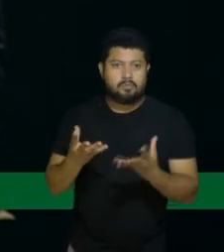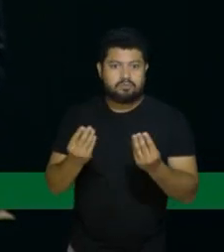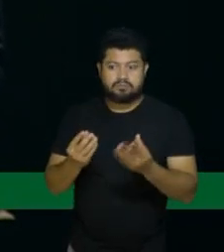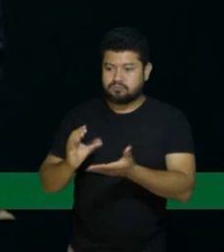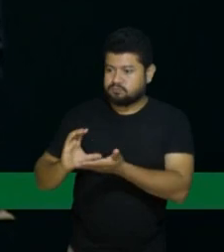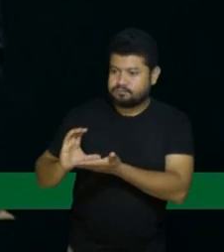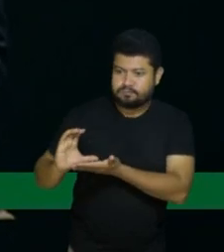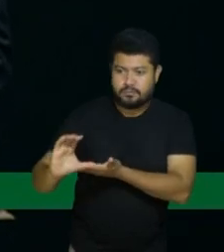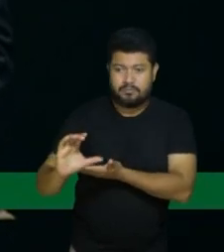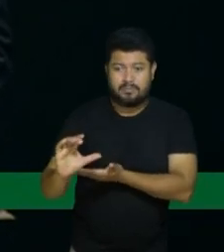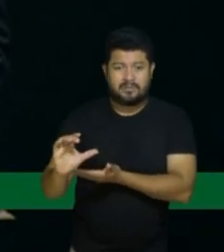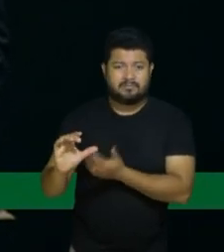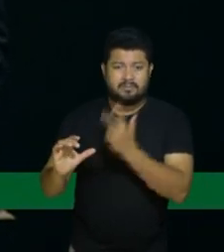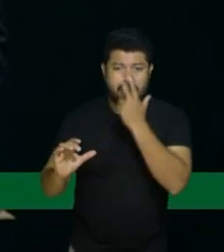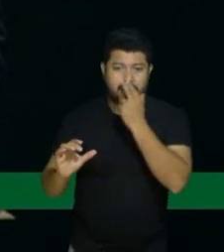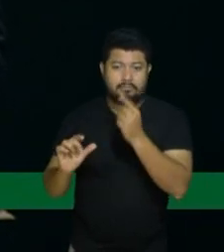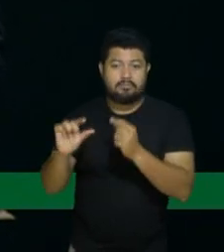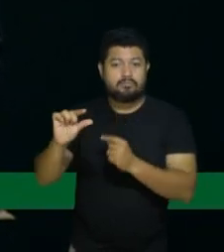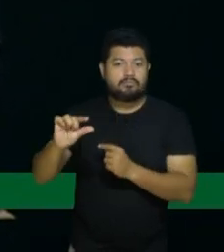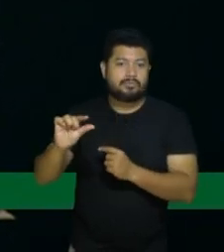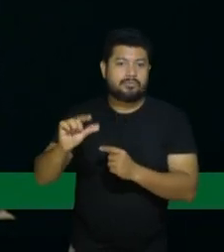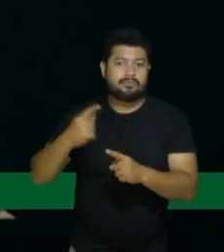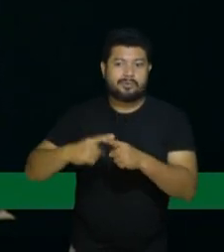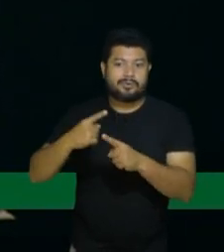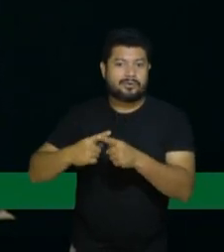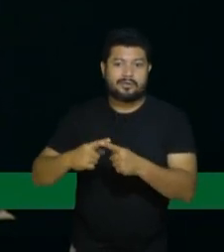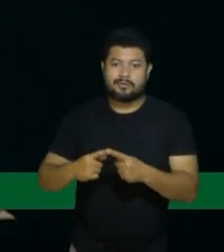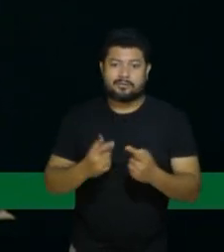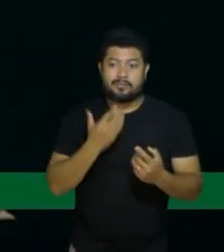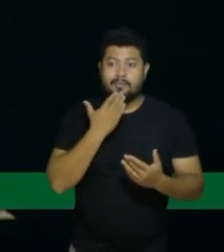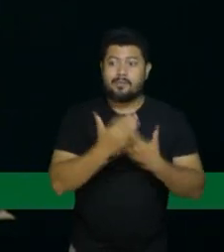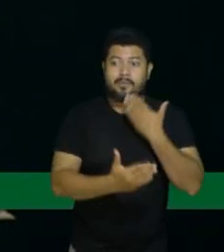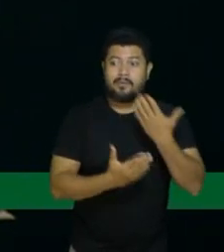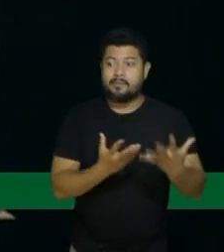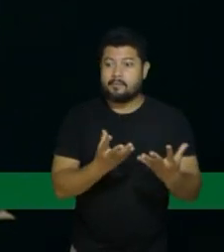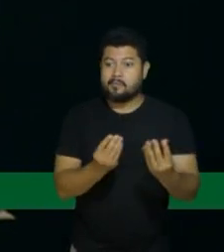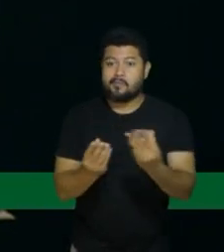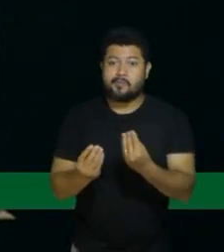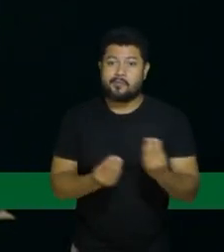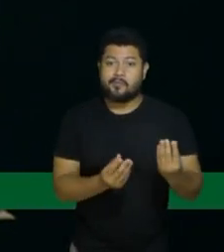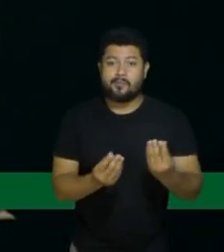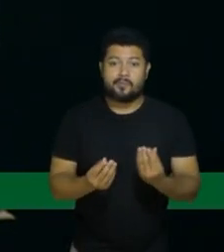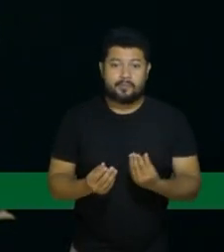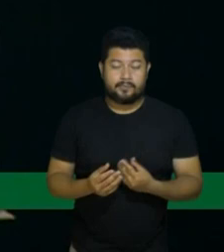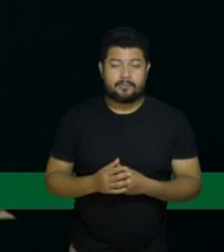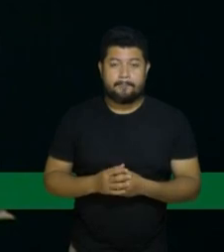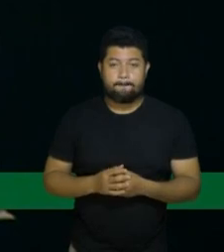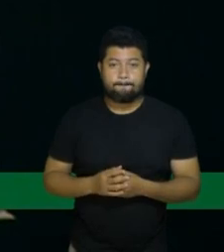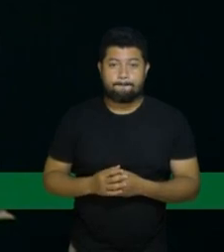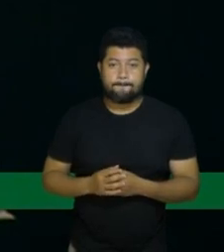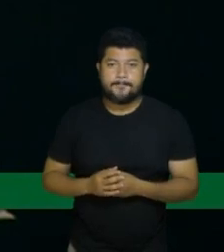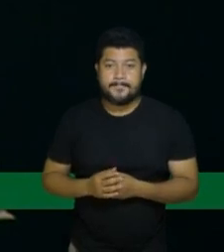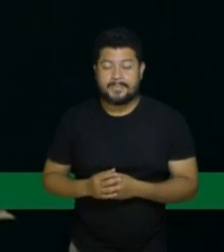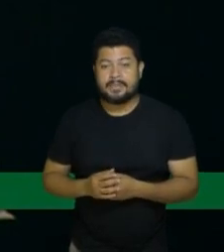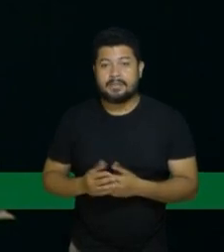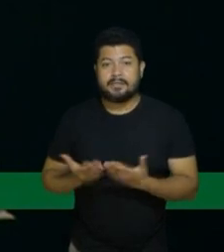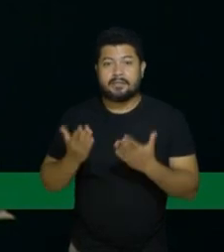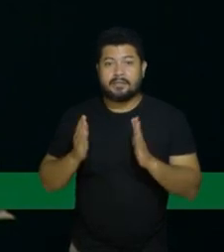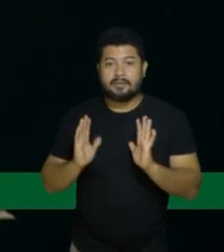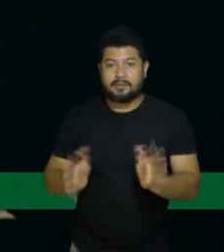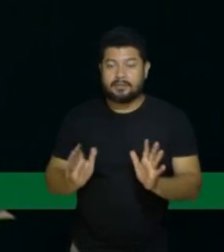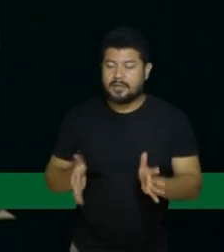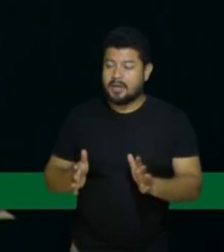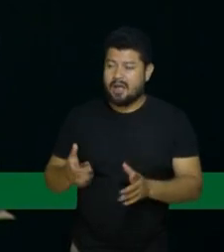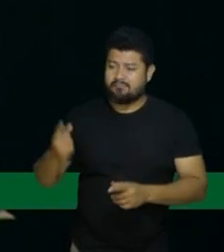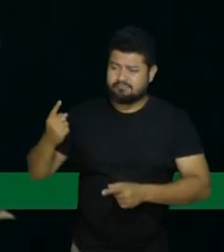ainda não é suficiente diante deste contexto não houve alternativa depois de muito muito